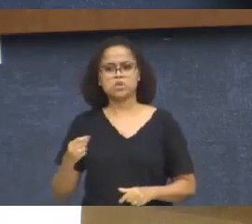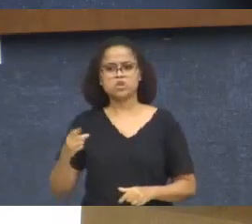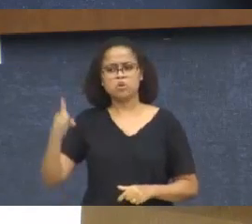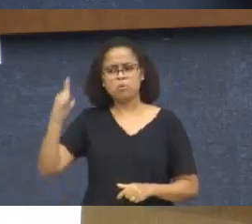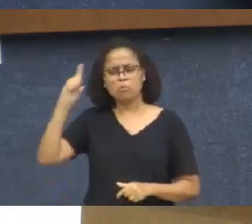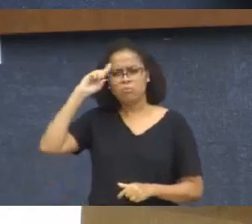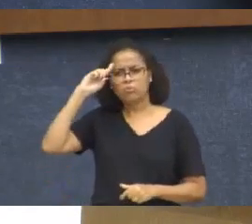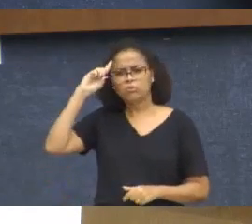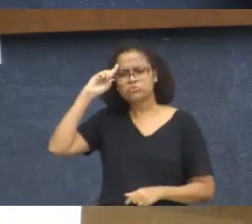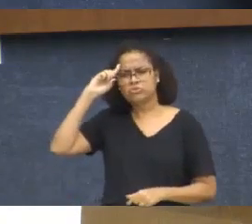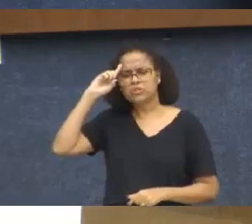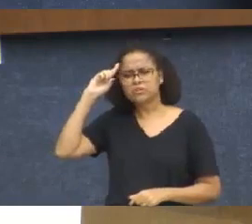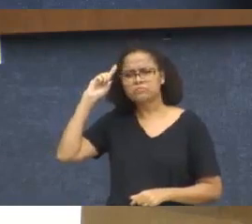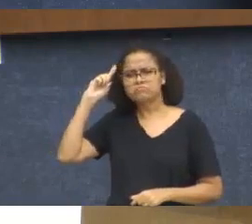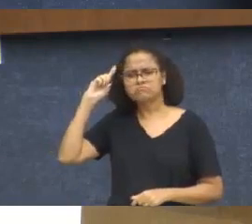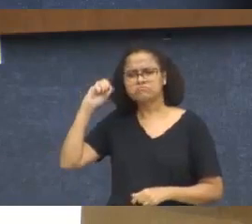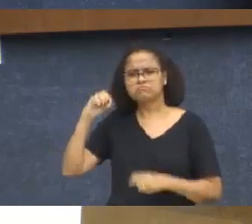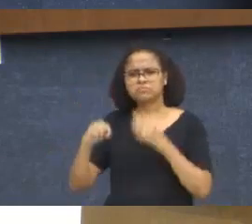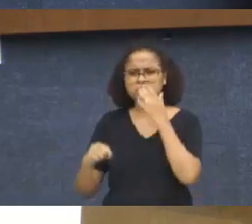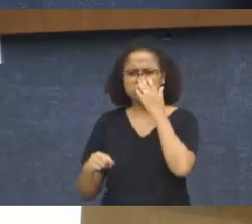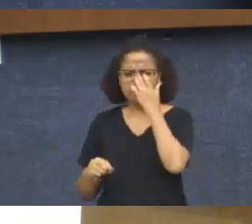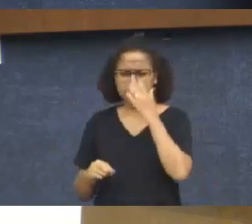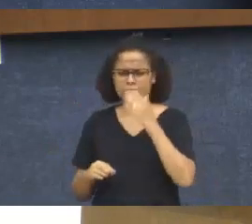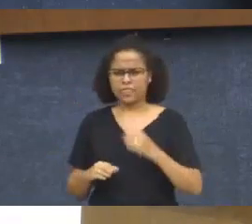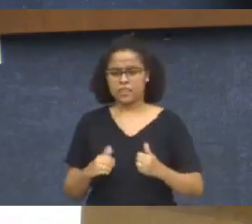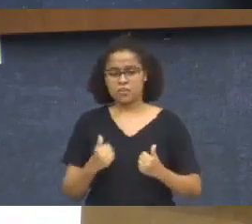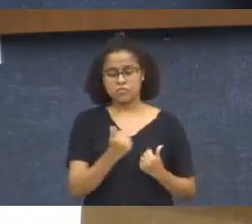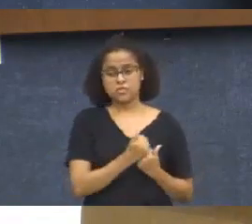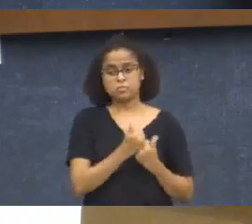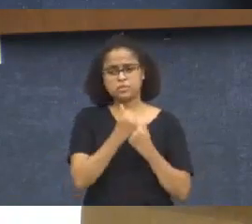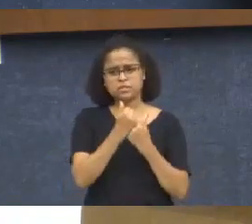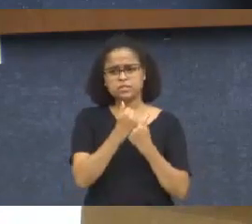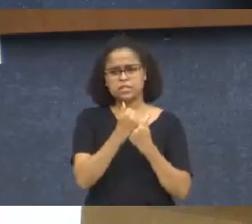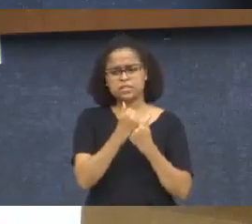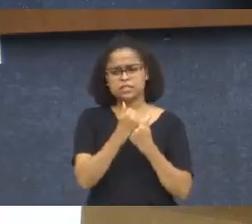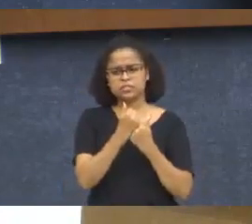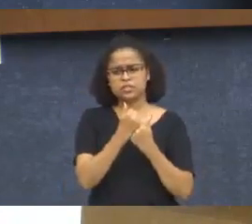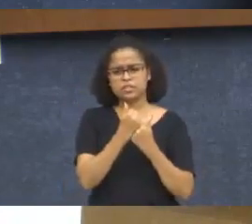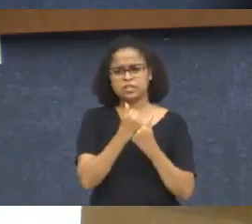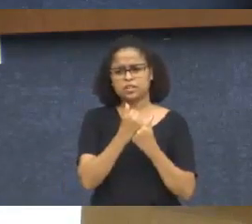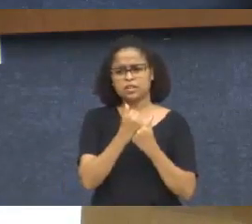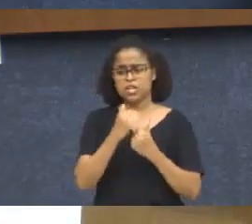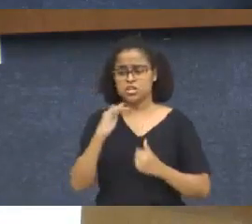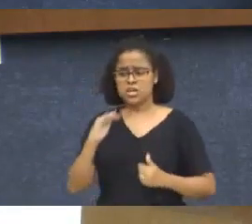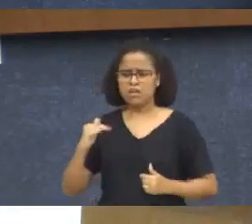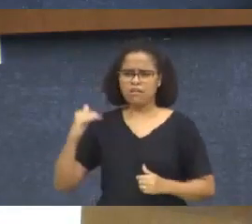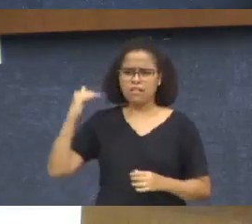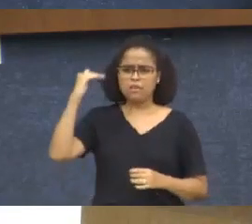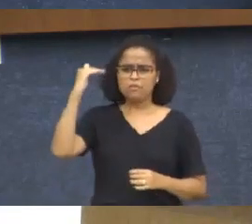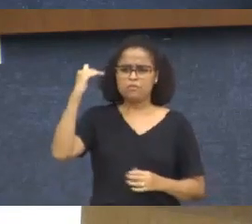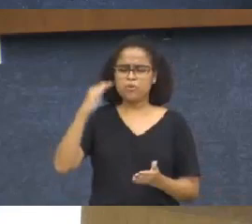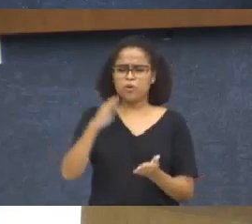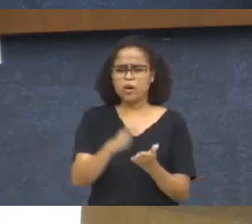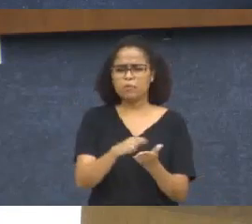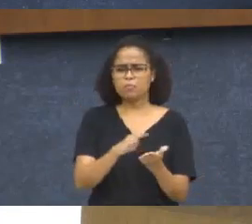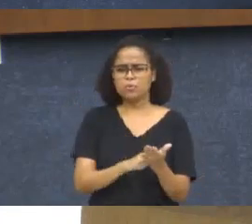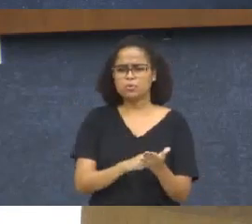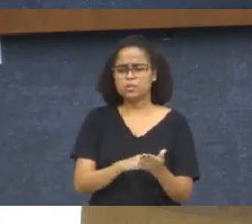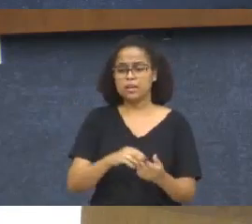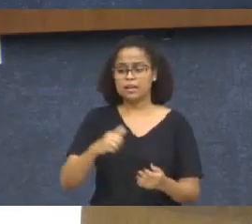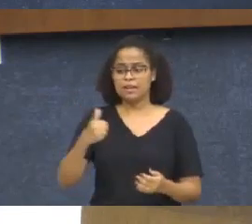o vice-presidente ingressou também com o pedido, subindo a multa para R$100 mil por